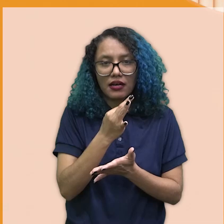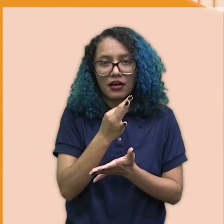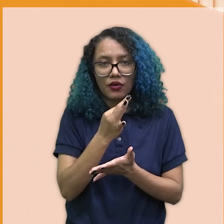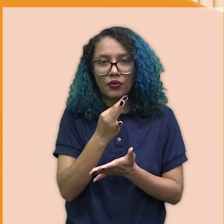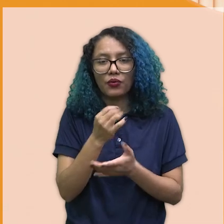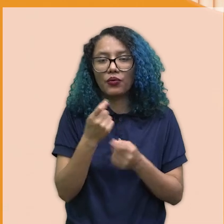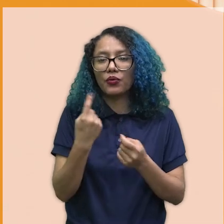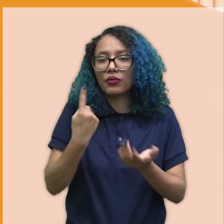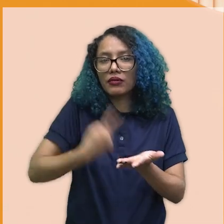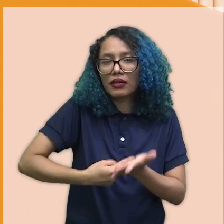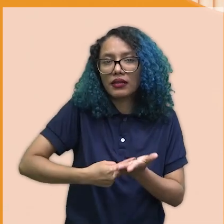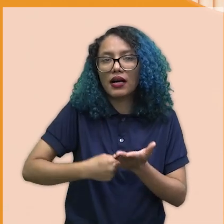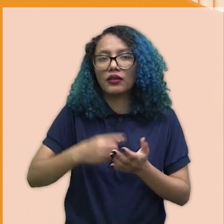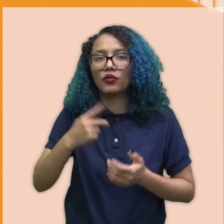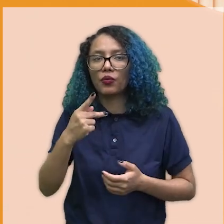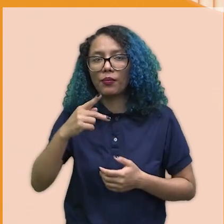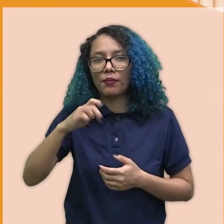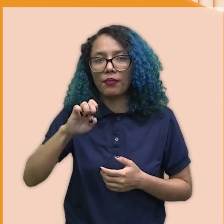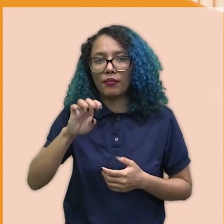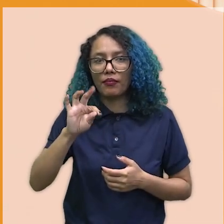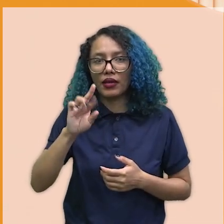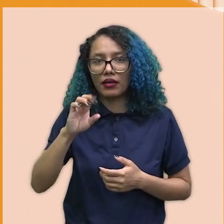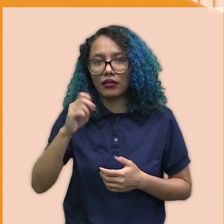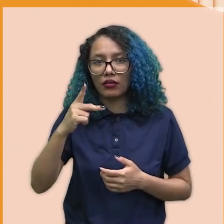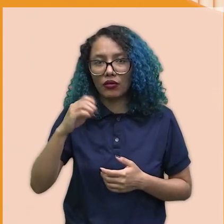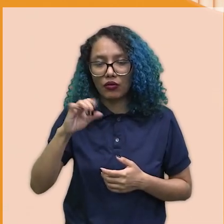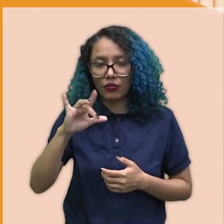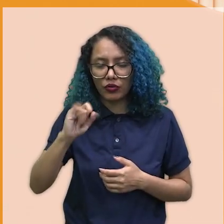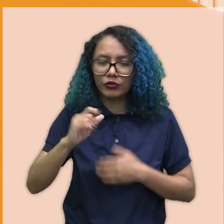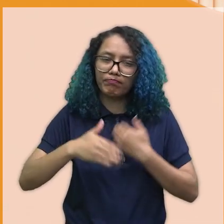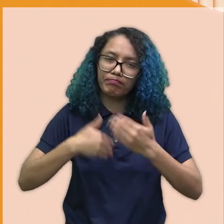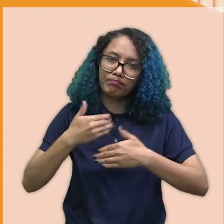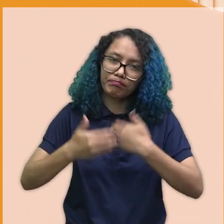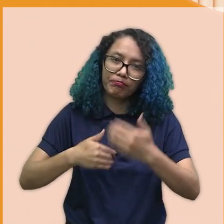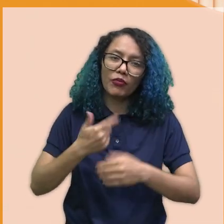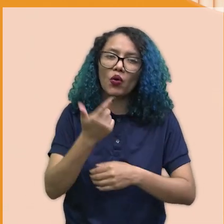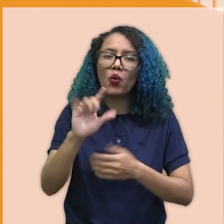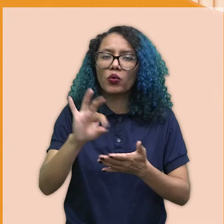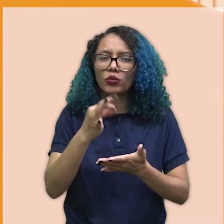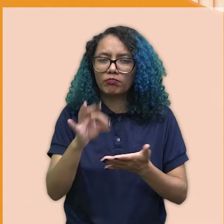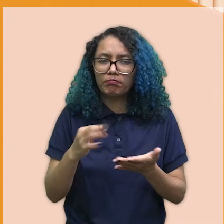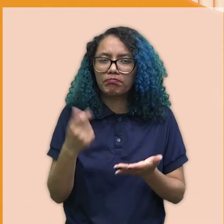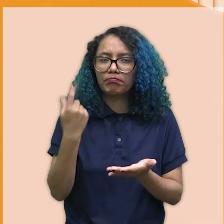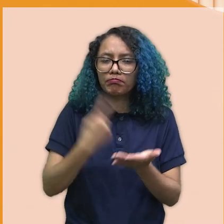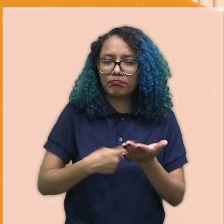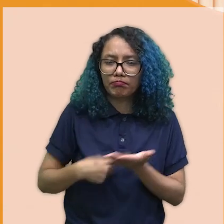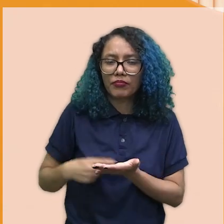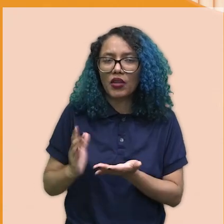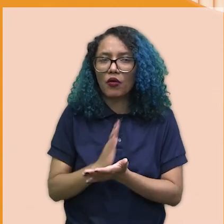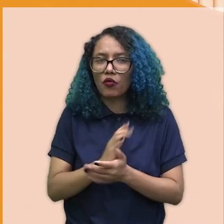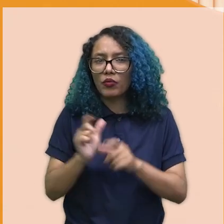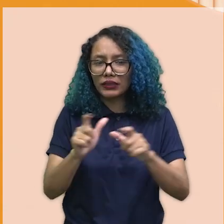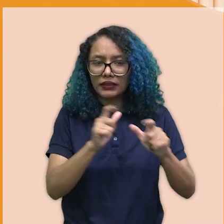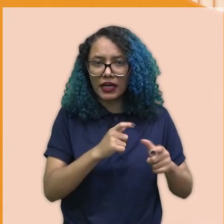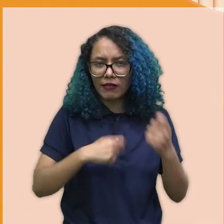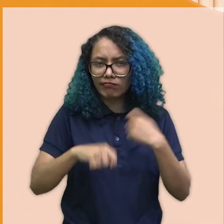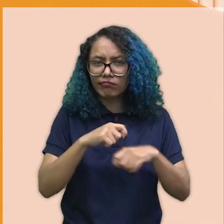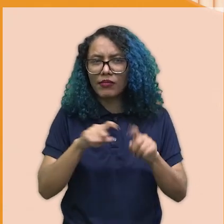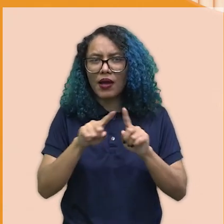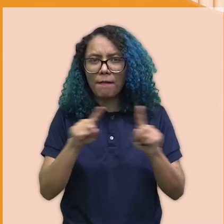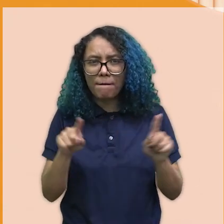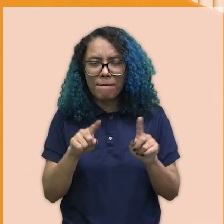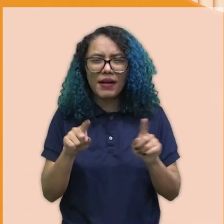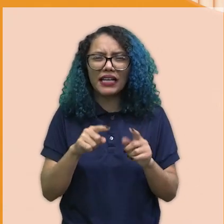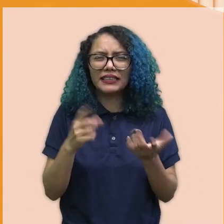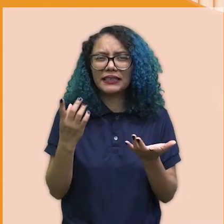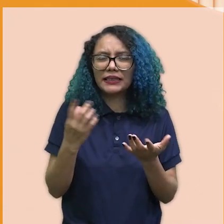Tratado de Petrópolis. Posteriormente a essa data, nós tivemos uns outros acordos com pequenas regiões sendo negociadas, mas nada tão grande